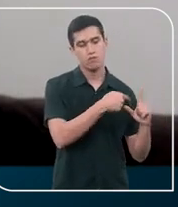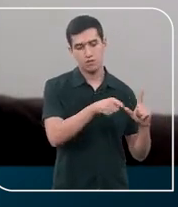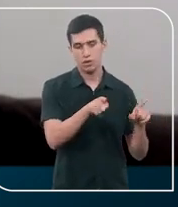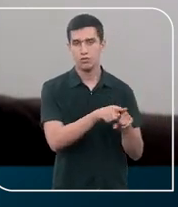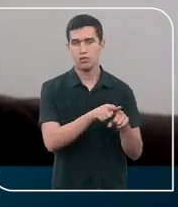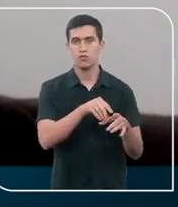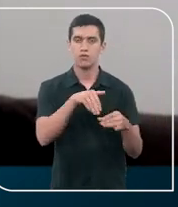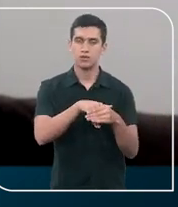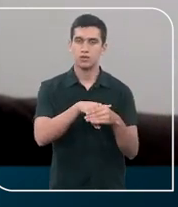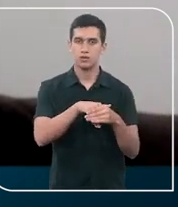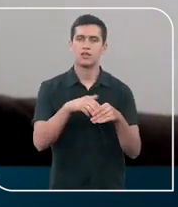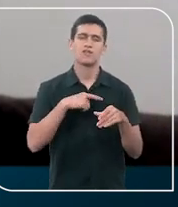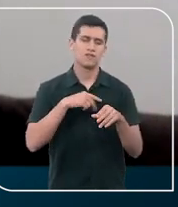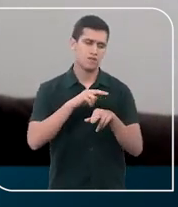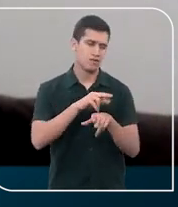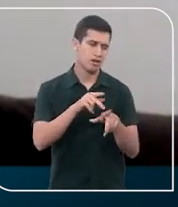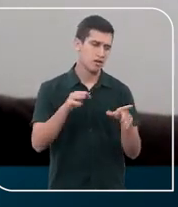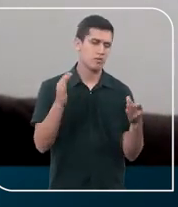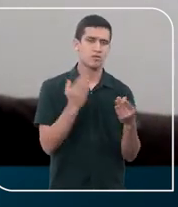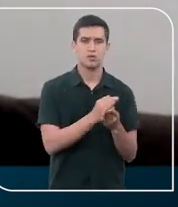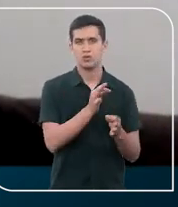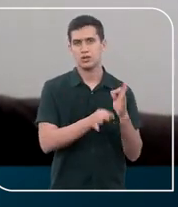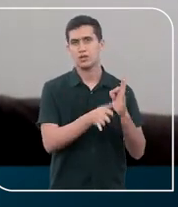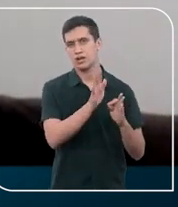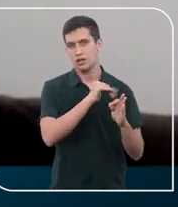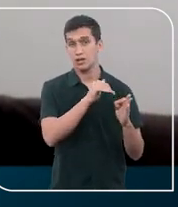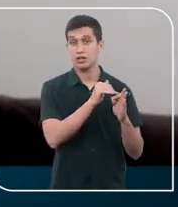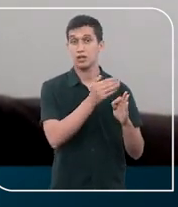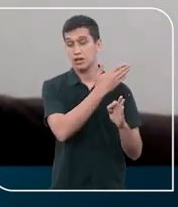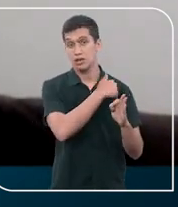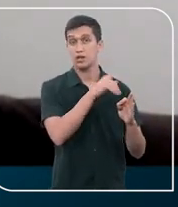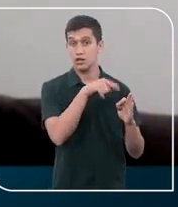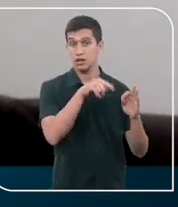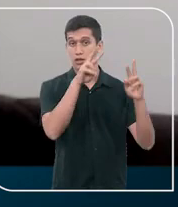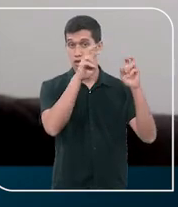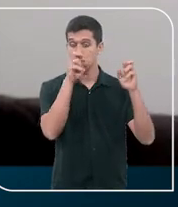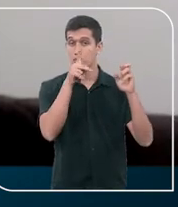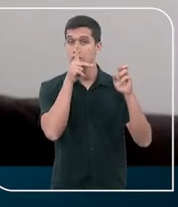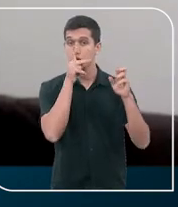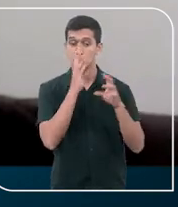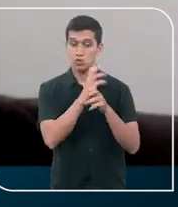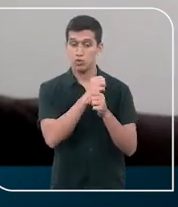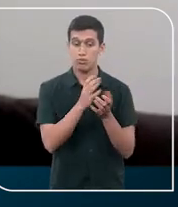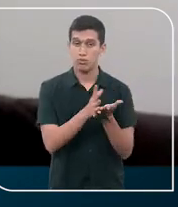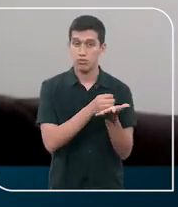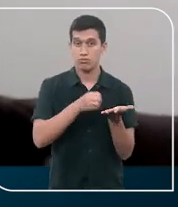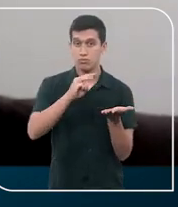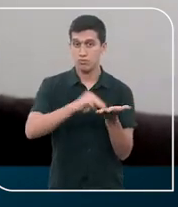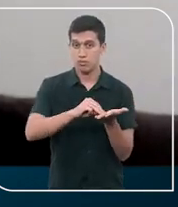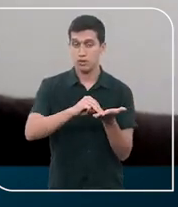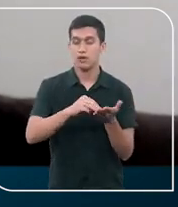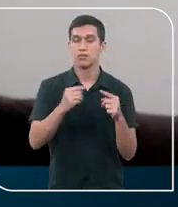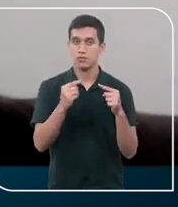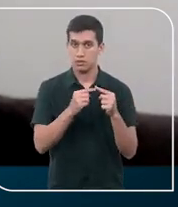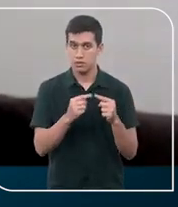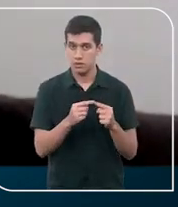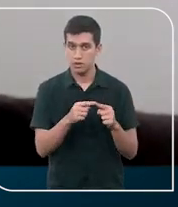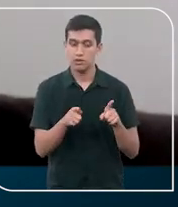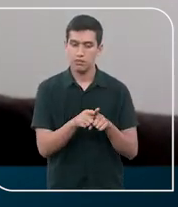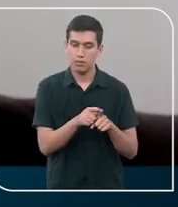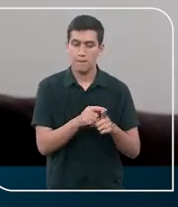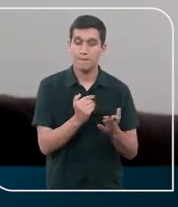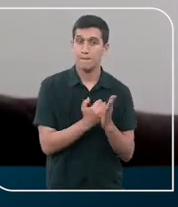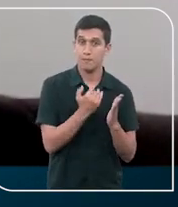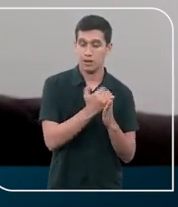assunto. Então, se vai se rediscutir, por exemplo, observados quóruns qualificados sobre o acréscimo de área,